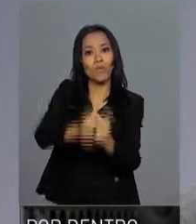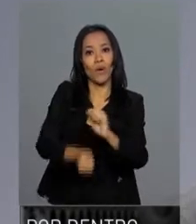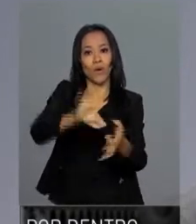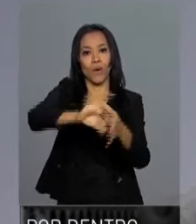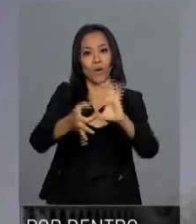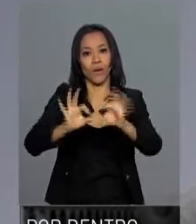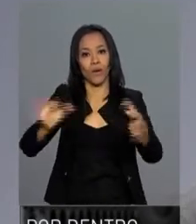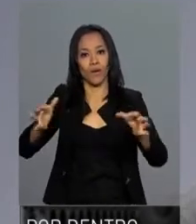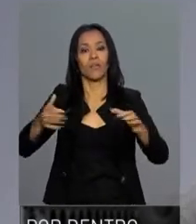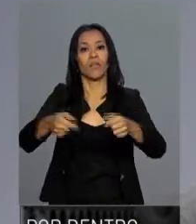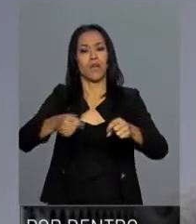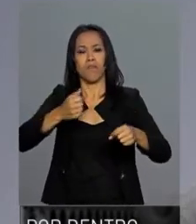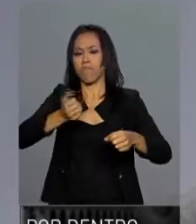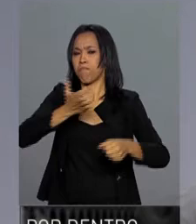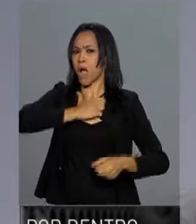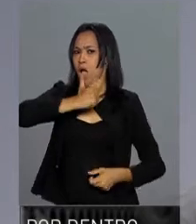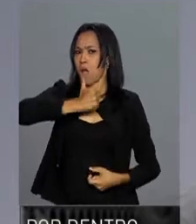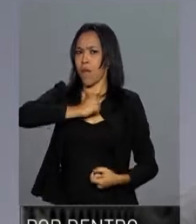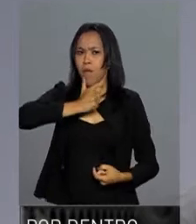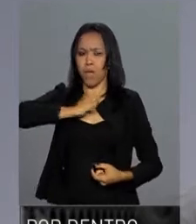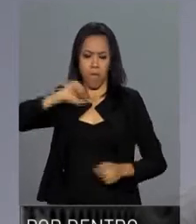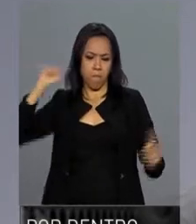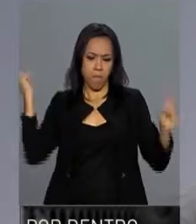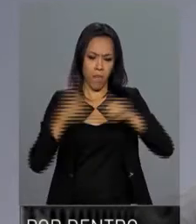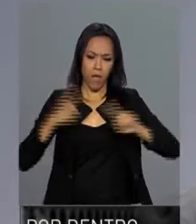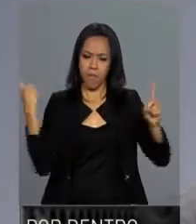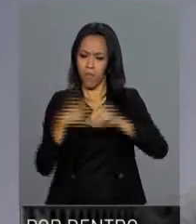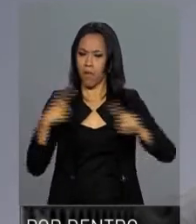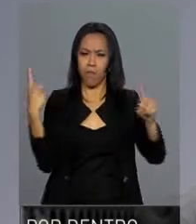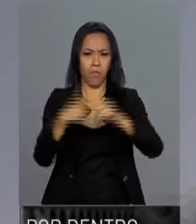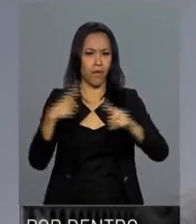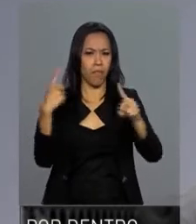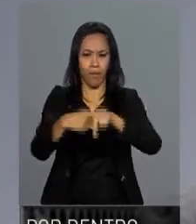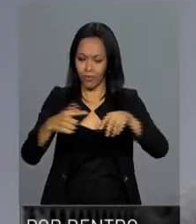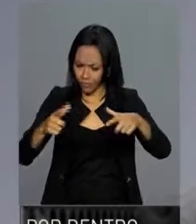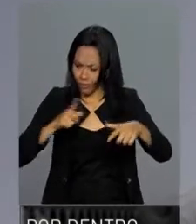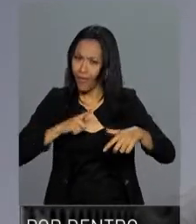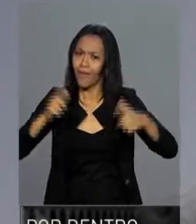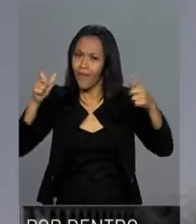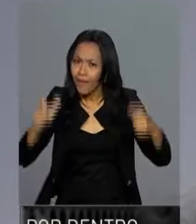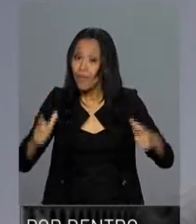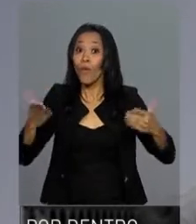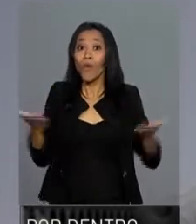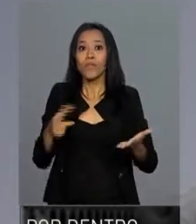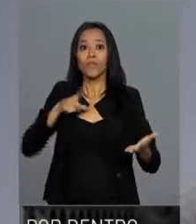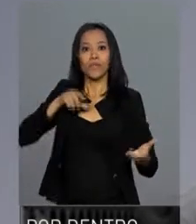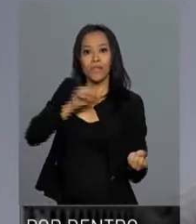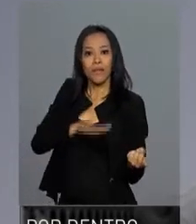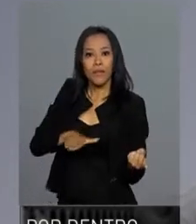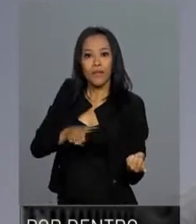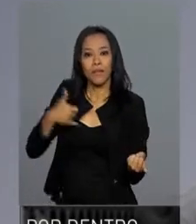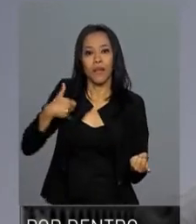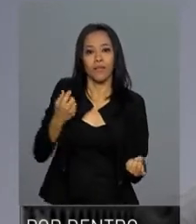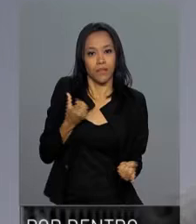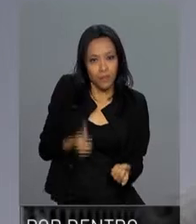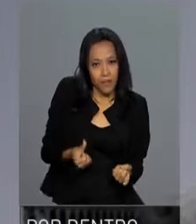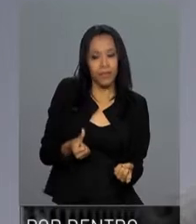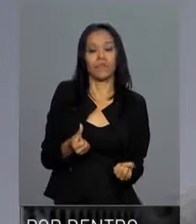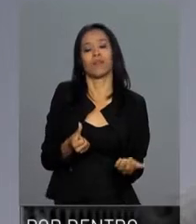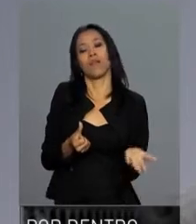grandes medalhistas olímpicos disputar os jogos olímpicos nós temos hoje crianças de 6 a